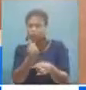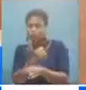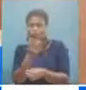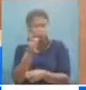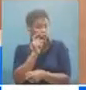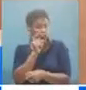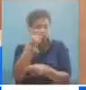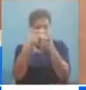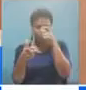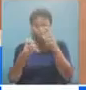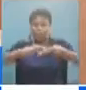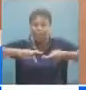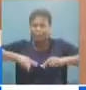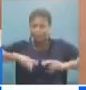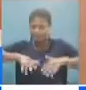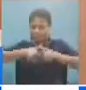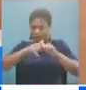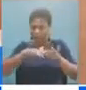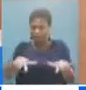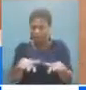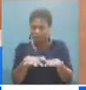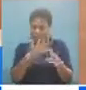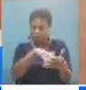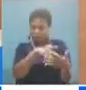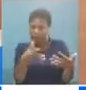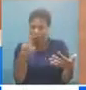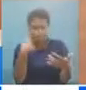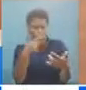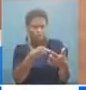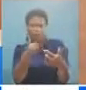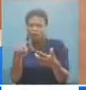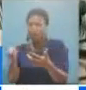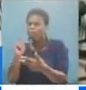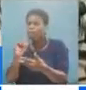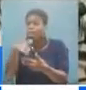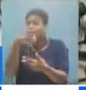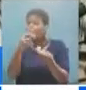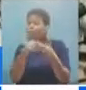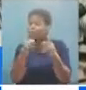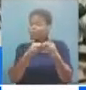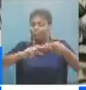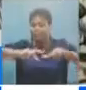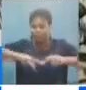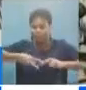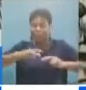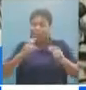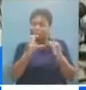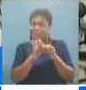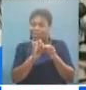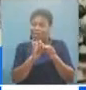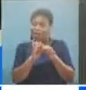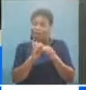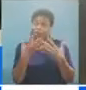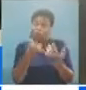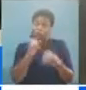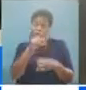da Proteção Civil da Câmara Municipal da Praia. O plano identifica os principais constrangimentos do município face a uma eventual